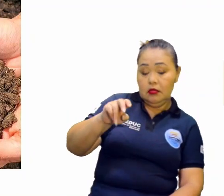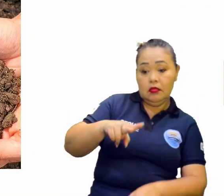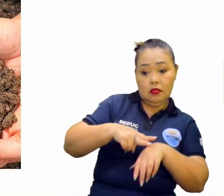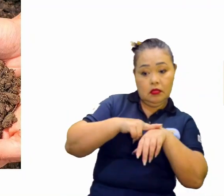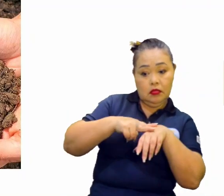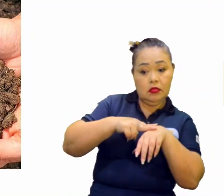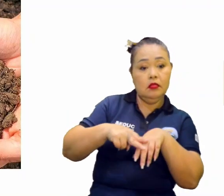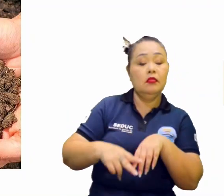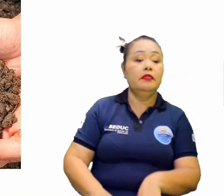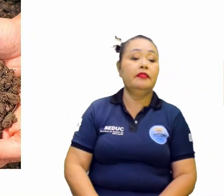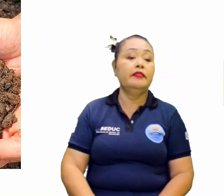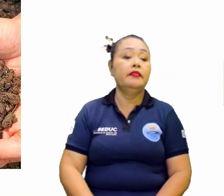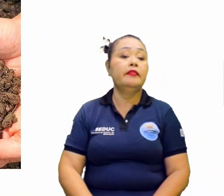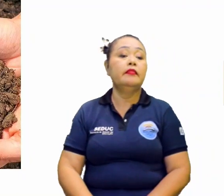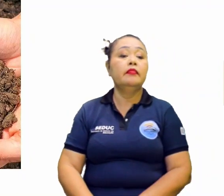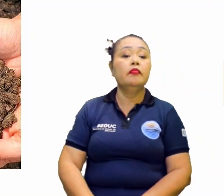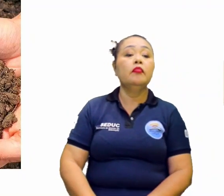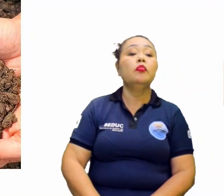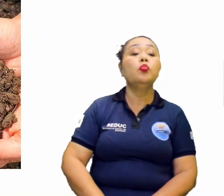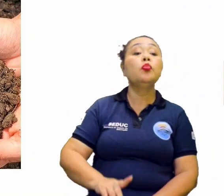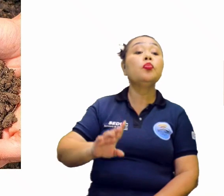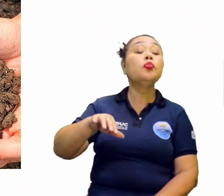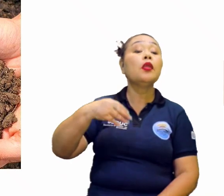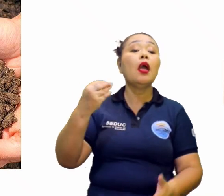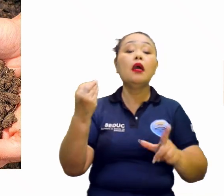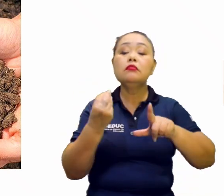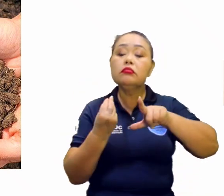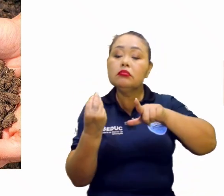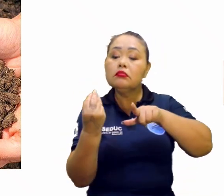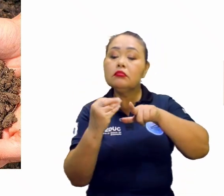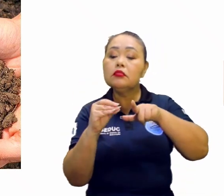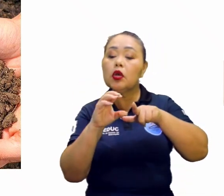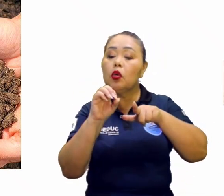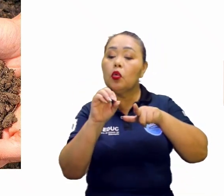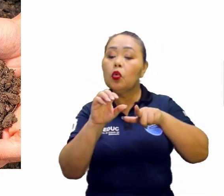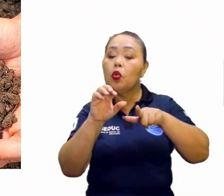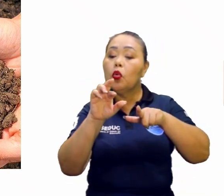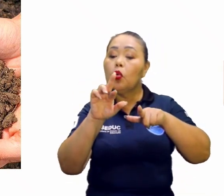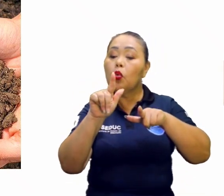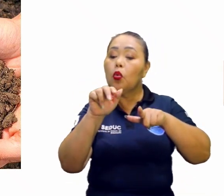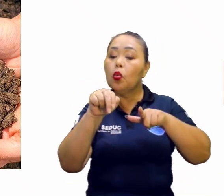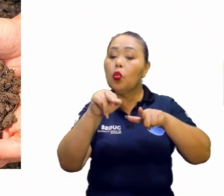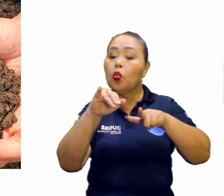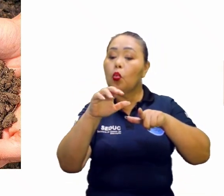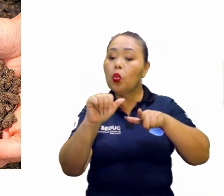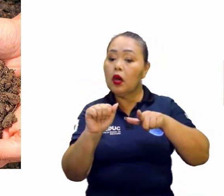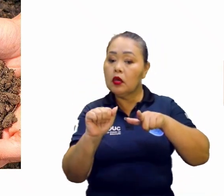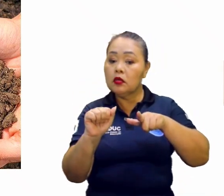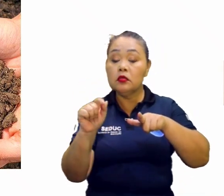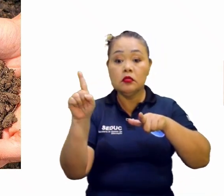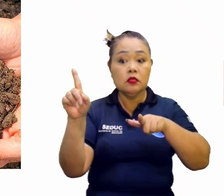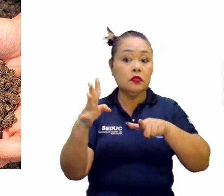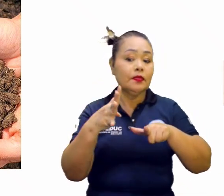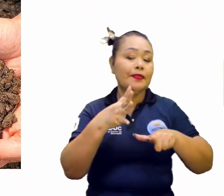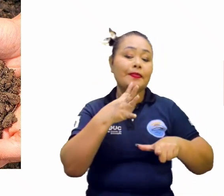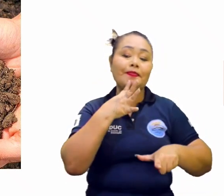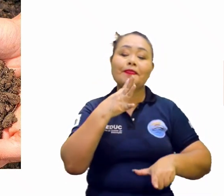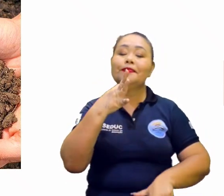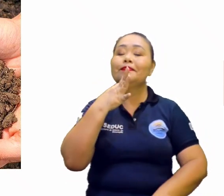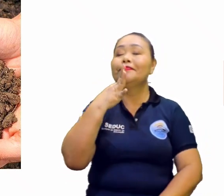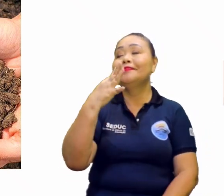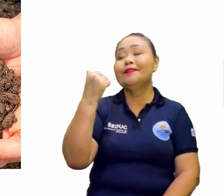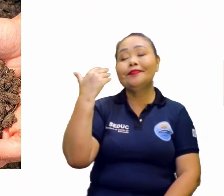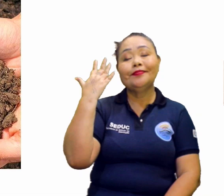E da adubação orgânica? Então, a gente conhece bem isso aqui, porque eu acredito que muitos de